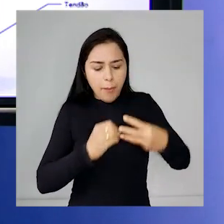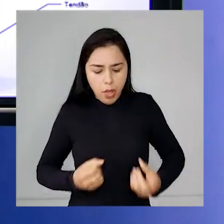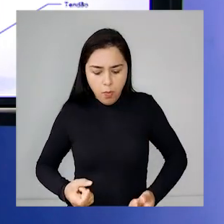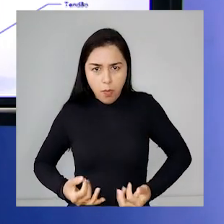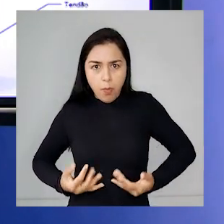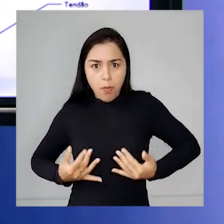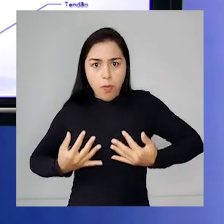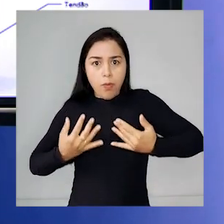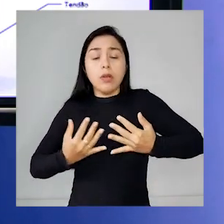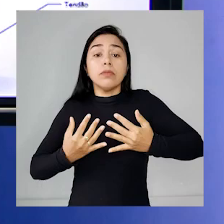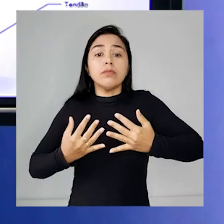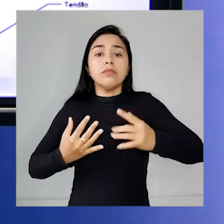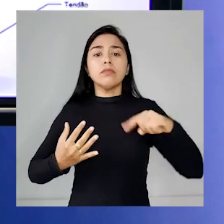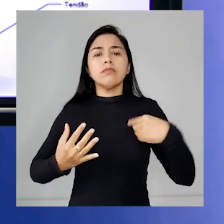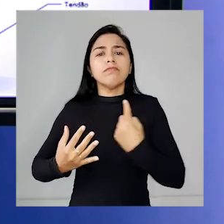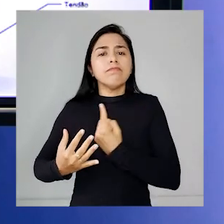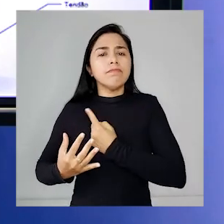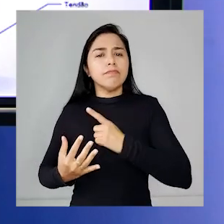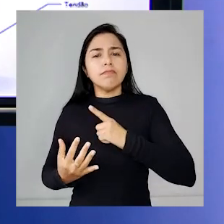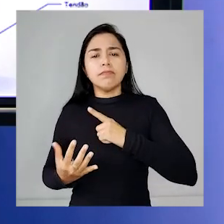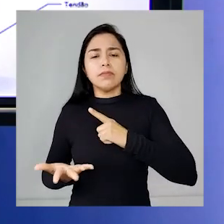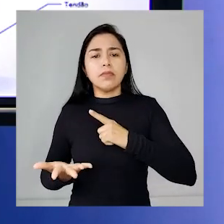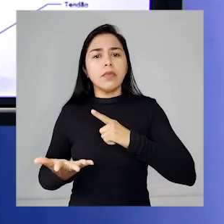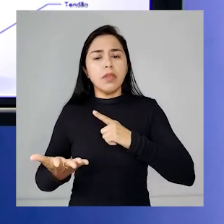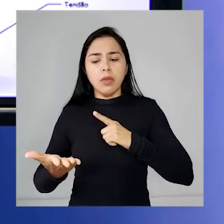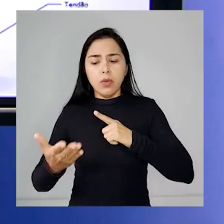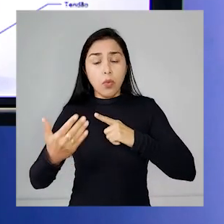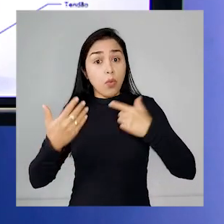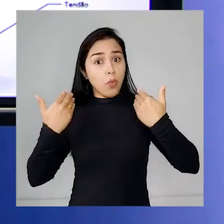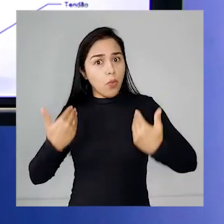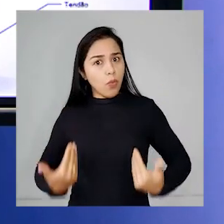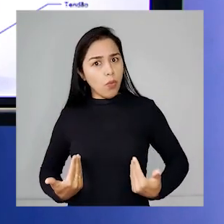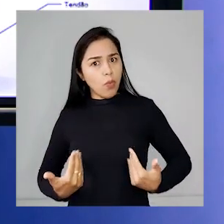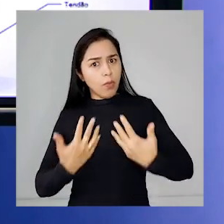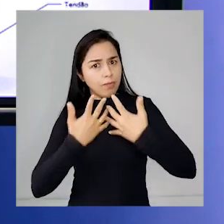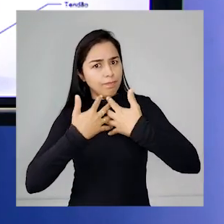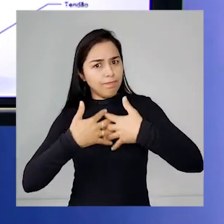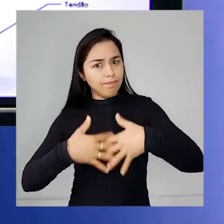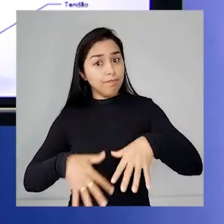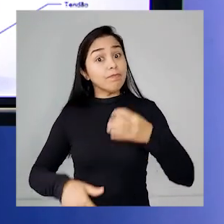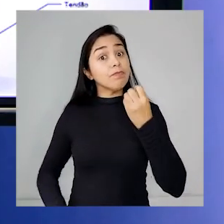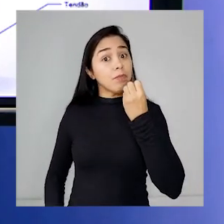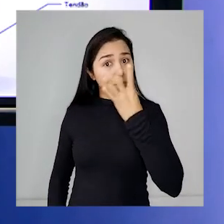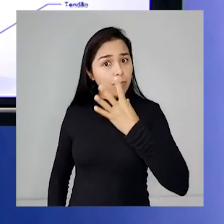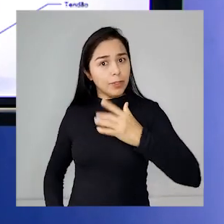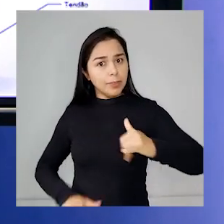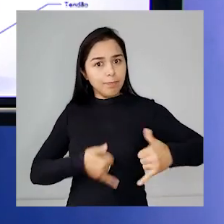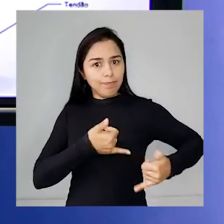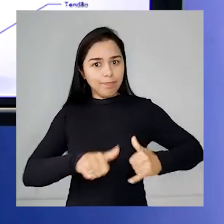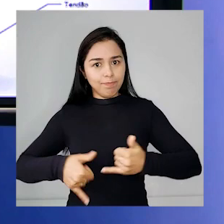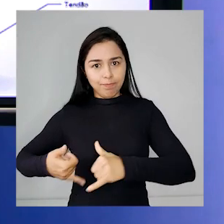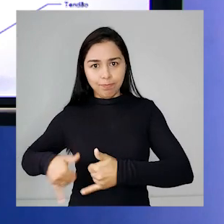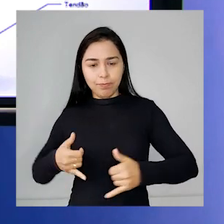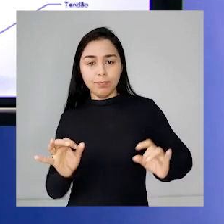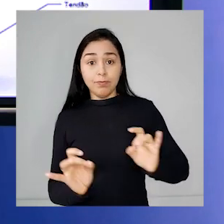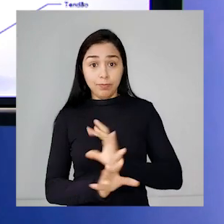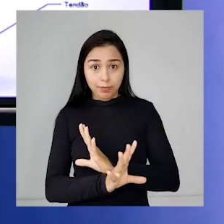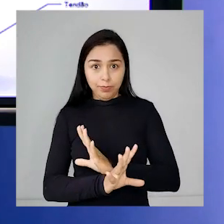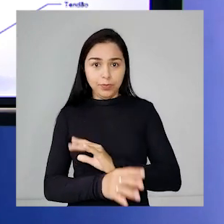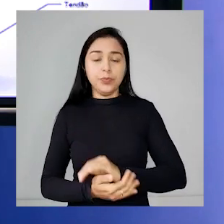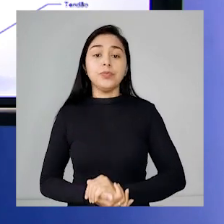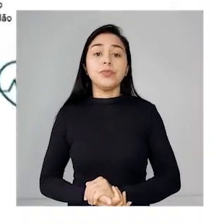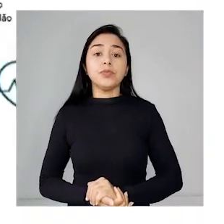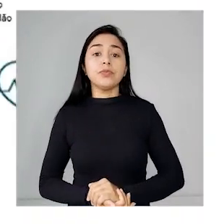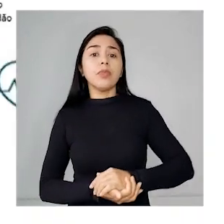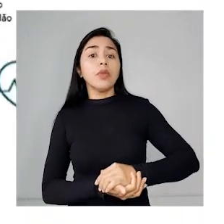do organismo e possamos aí ter o nosso metabolismo completo. O tecido epitelial é dividido